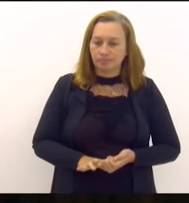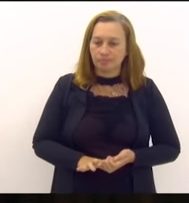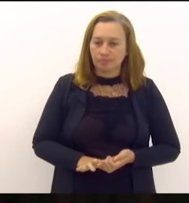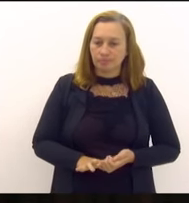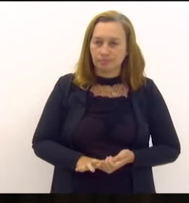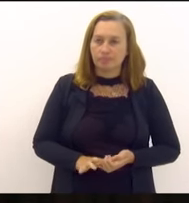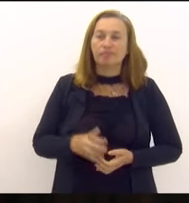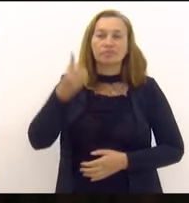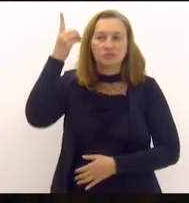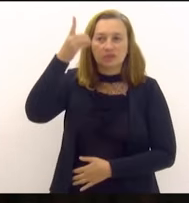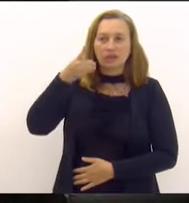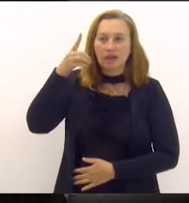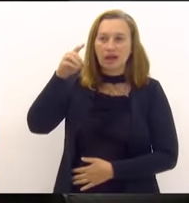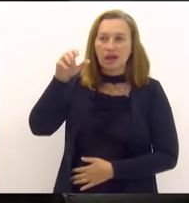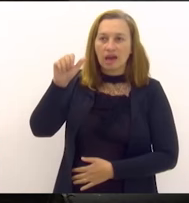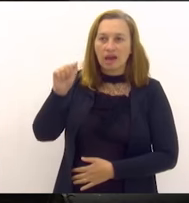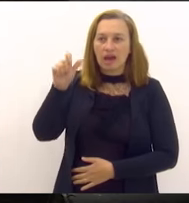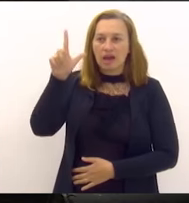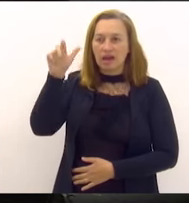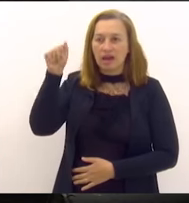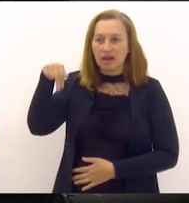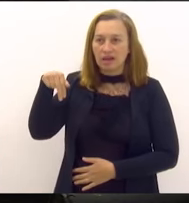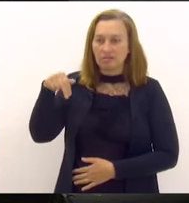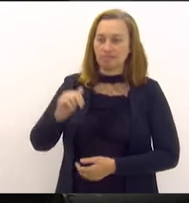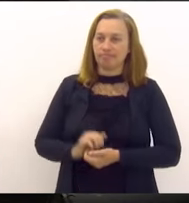Deputado Alan Lopes.